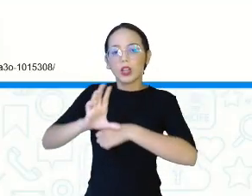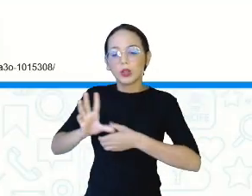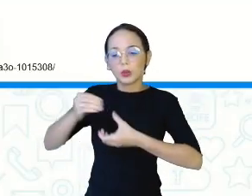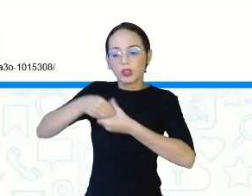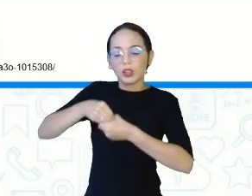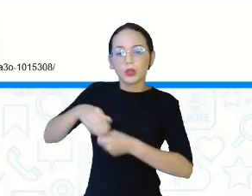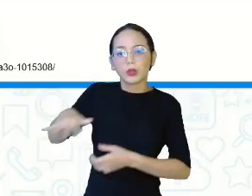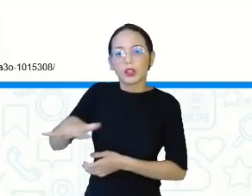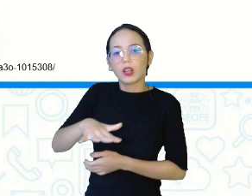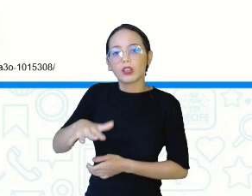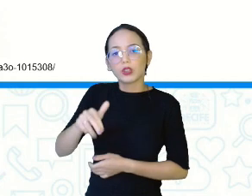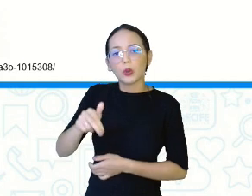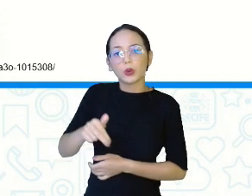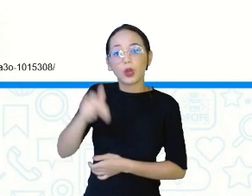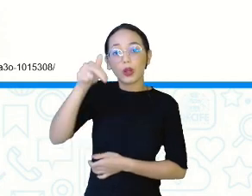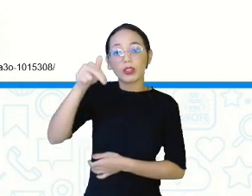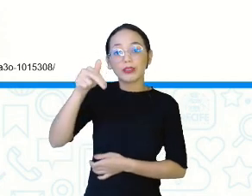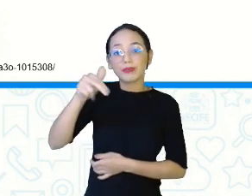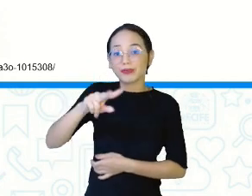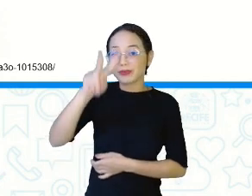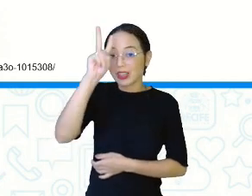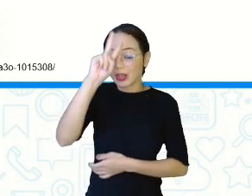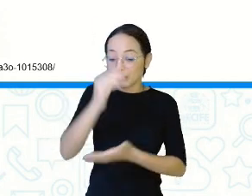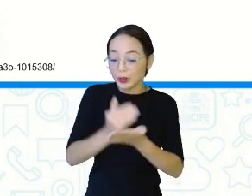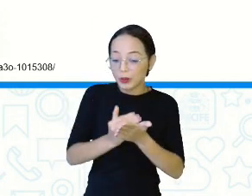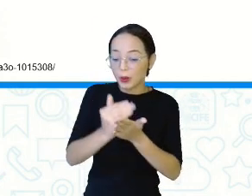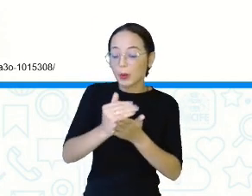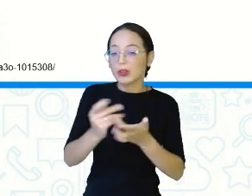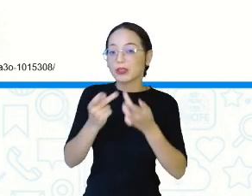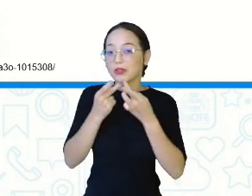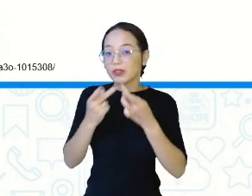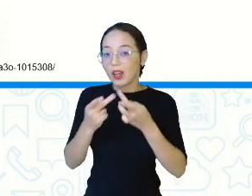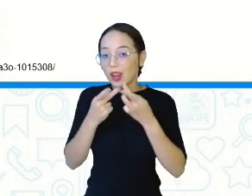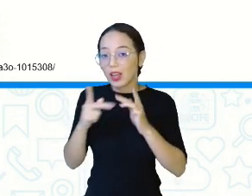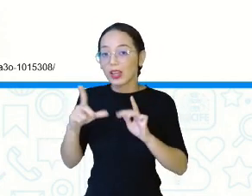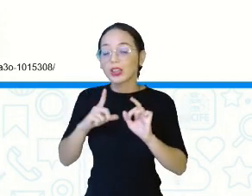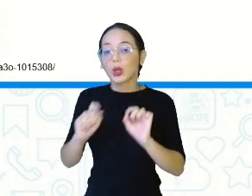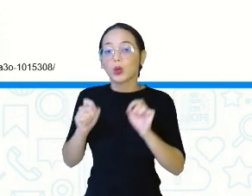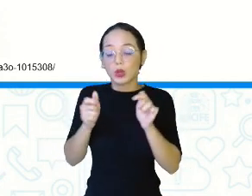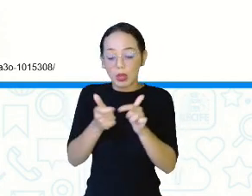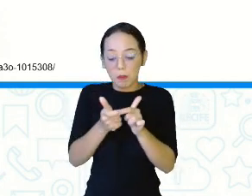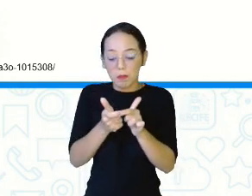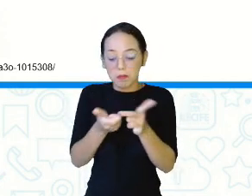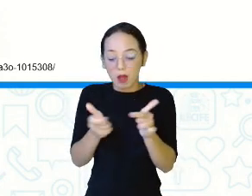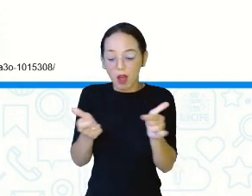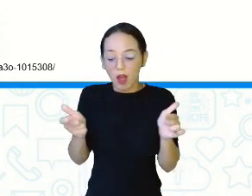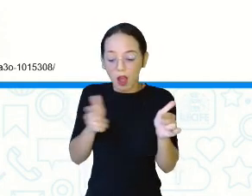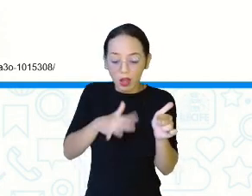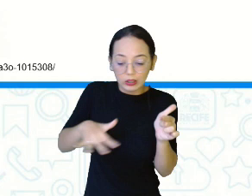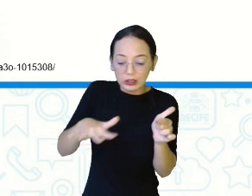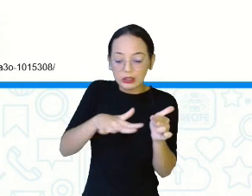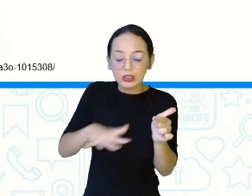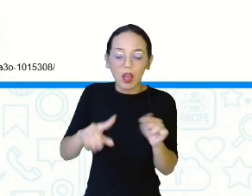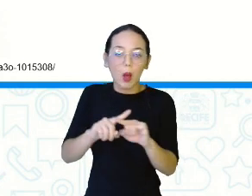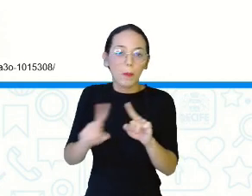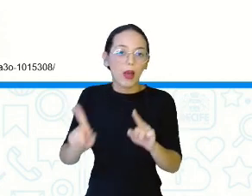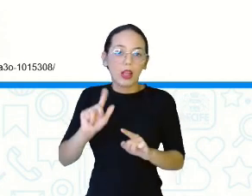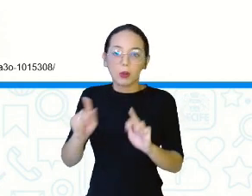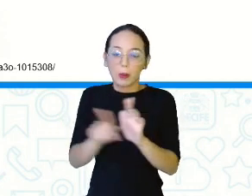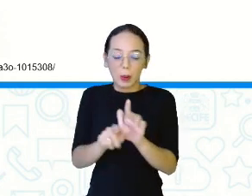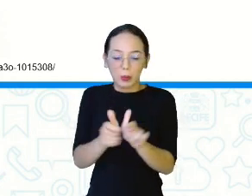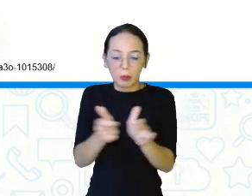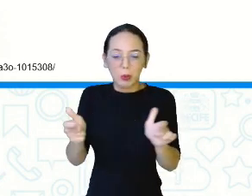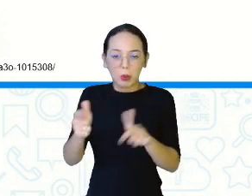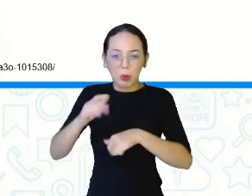região norte? Lembra que no começo da aula eu falei que ela tem a maior extensão territorial, mas não é a que